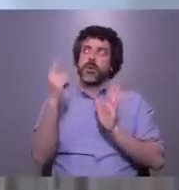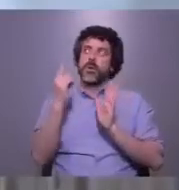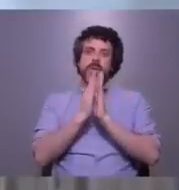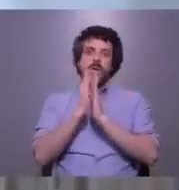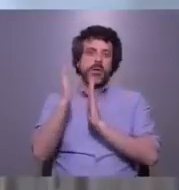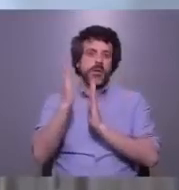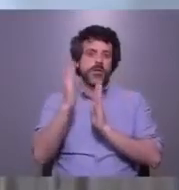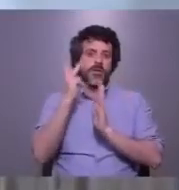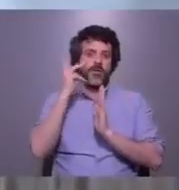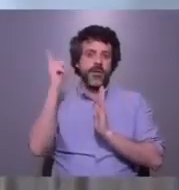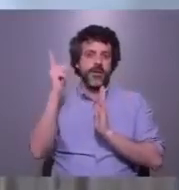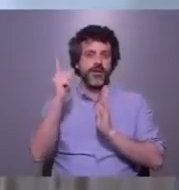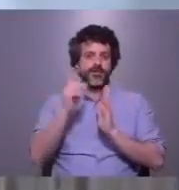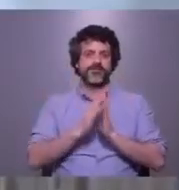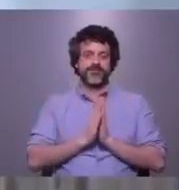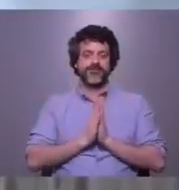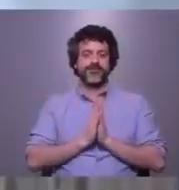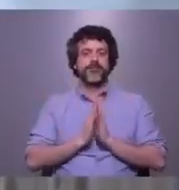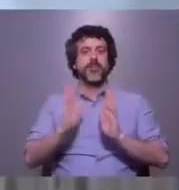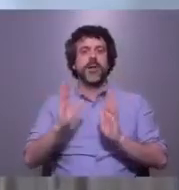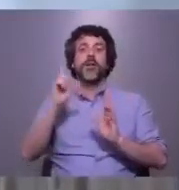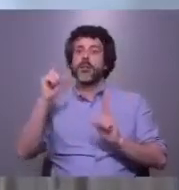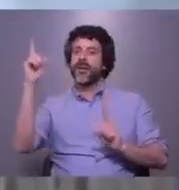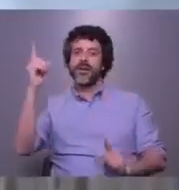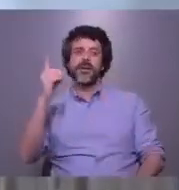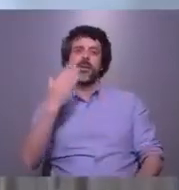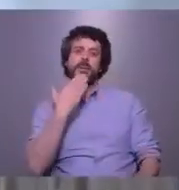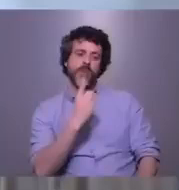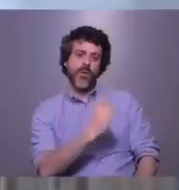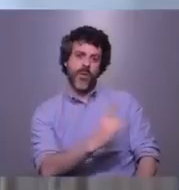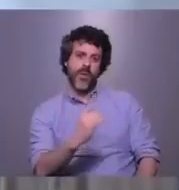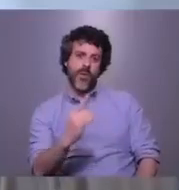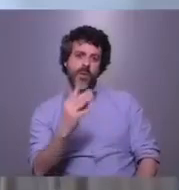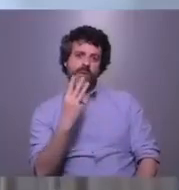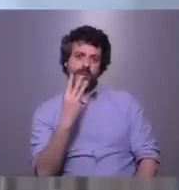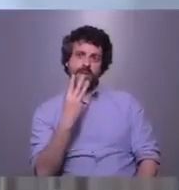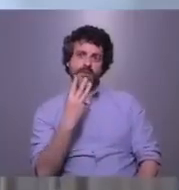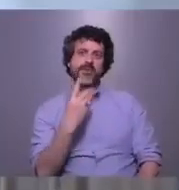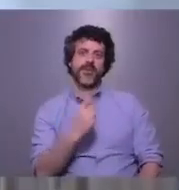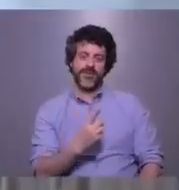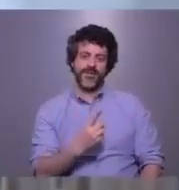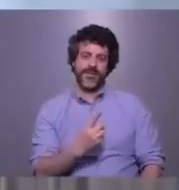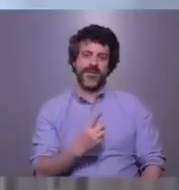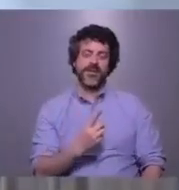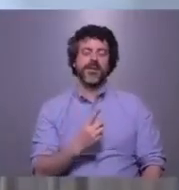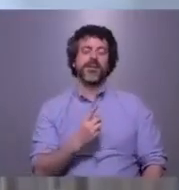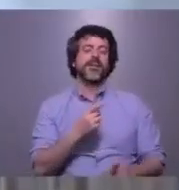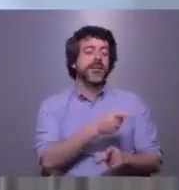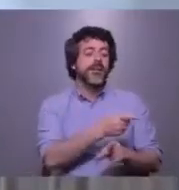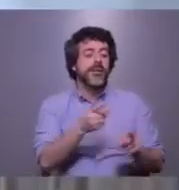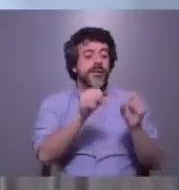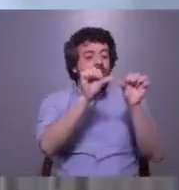fizeram. Mas foi-lhes também confiada uma missão, a missão de transmitirem